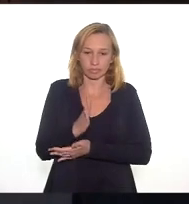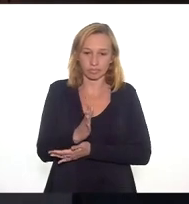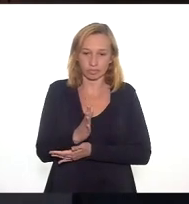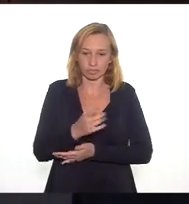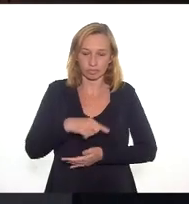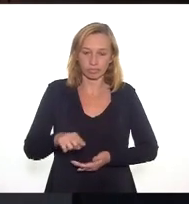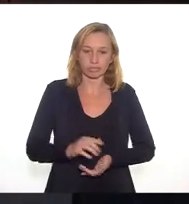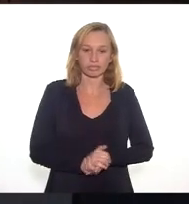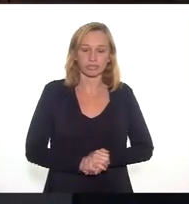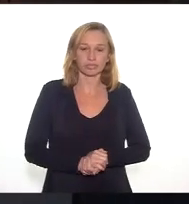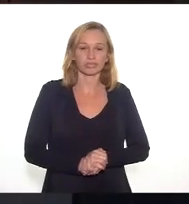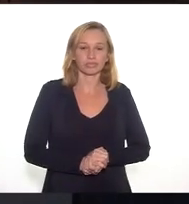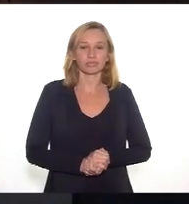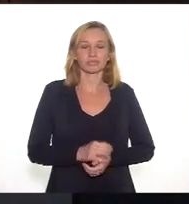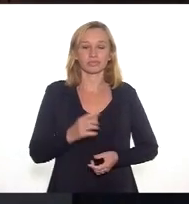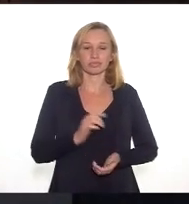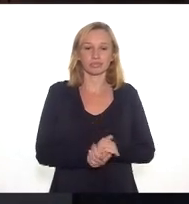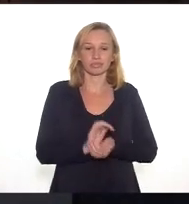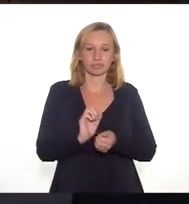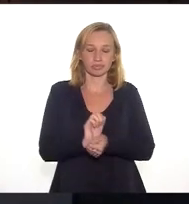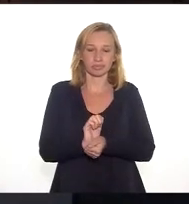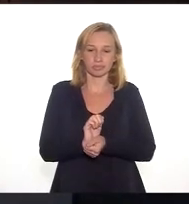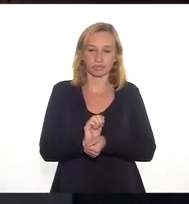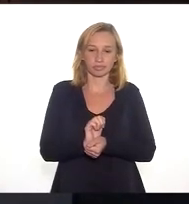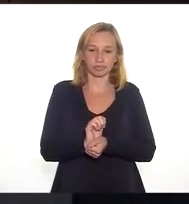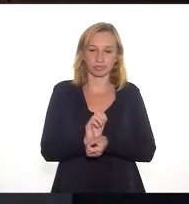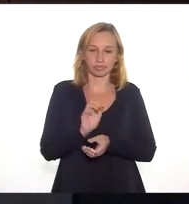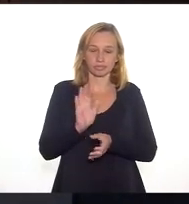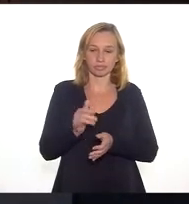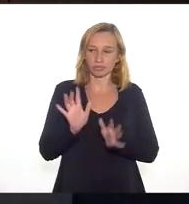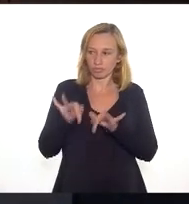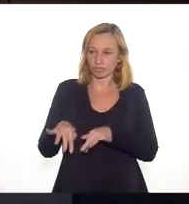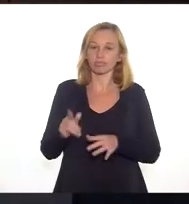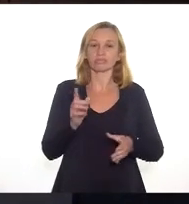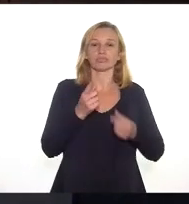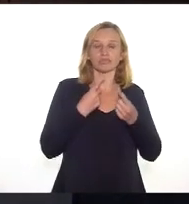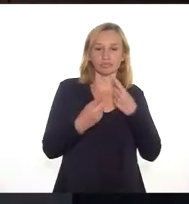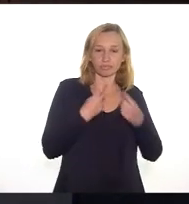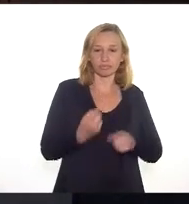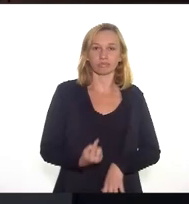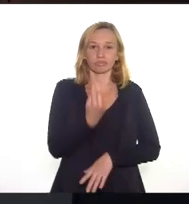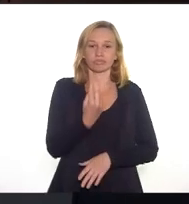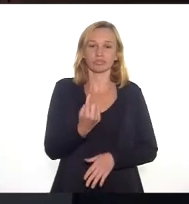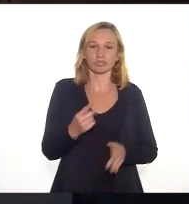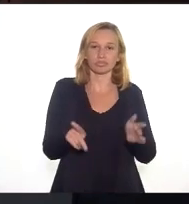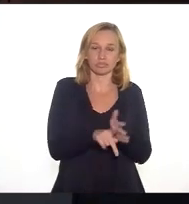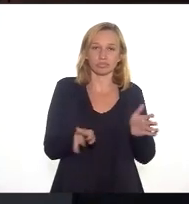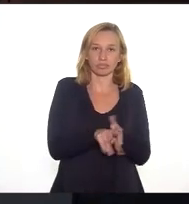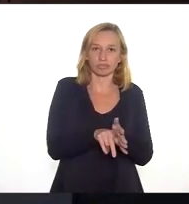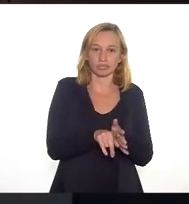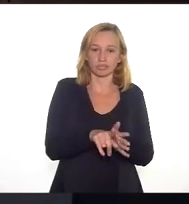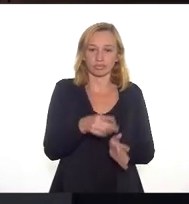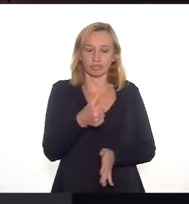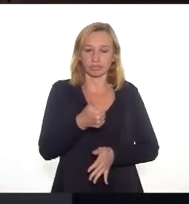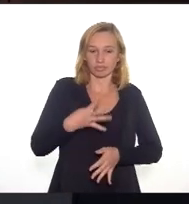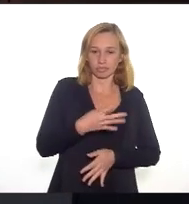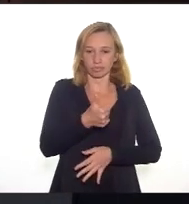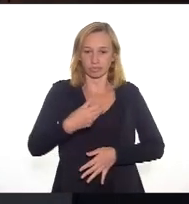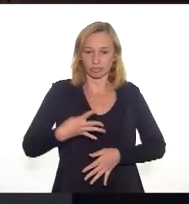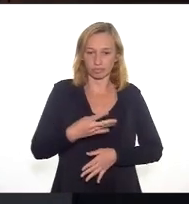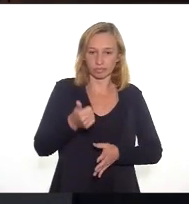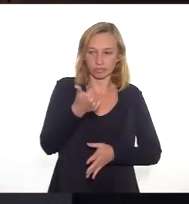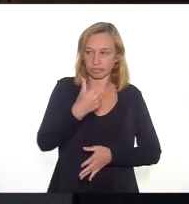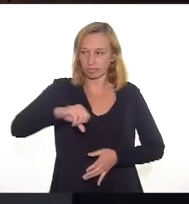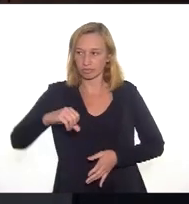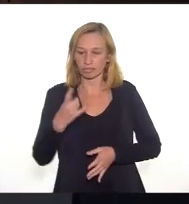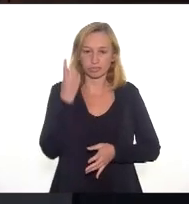vai autógrafo. Em regime de urgência, ao final. Em regime de urgência, em discussão única, projeto de lei 1414 de